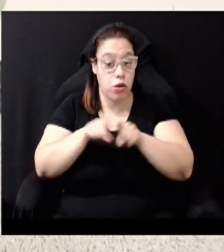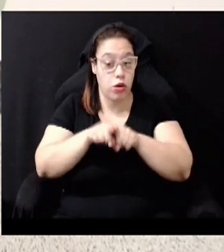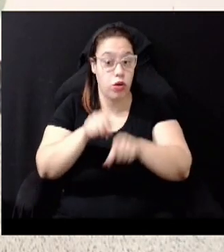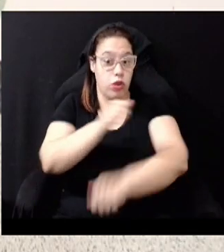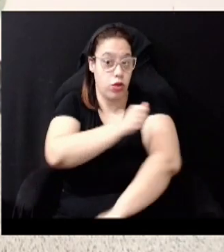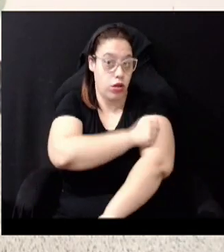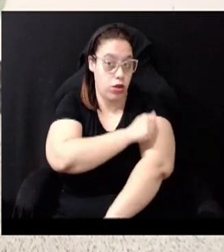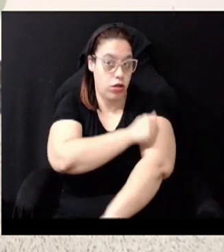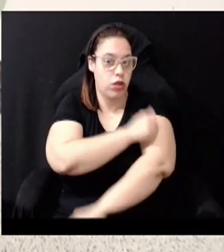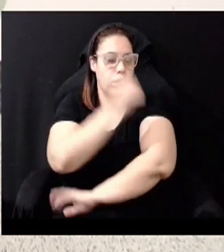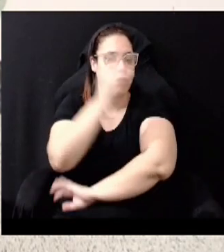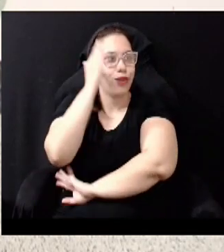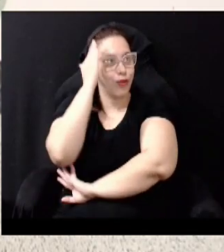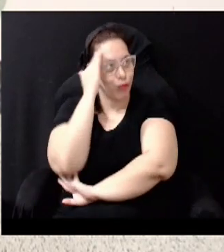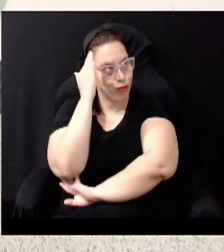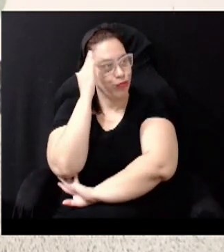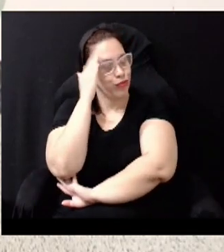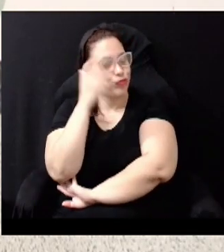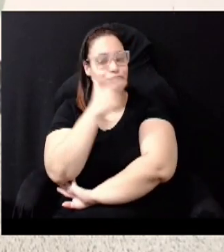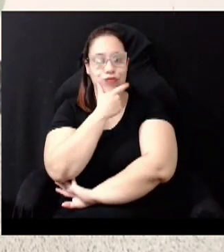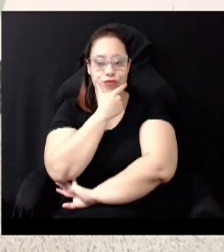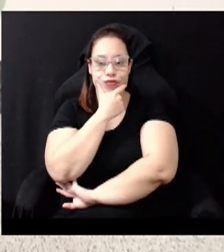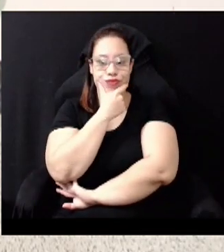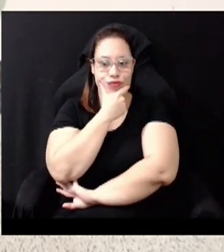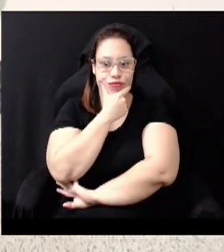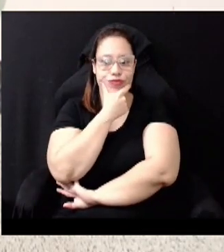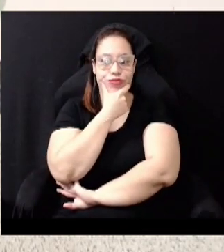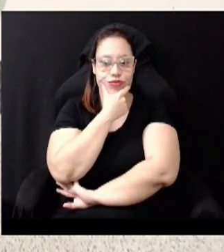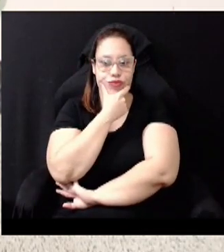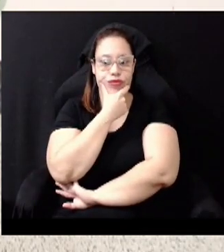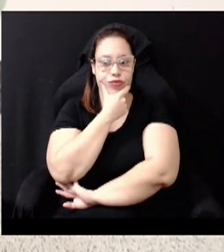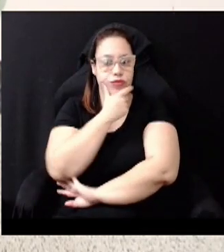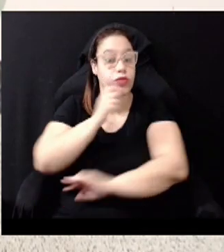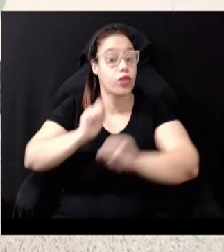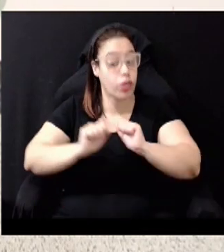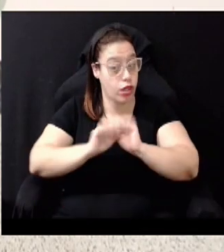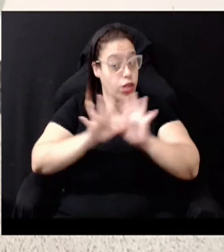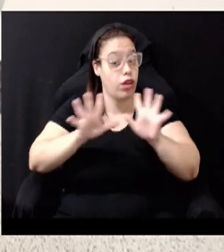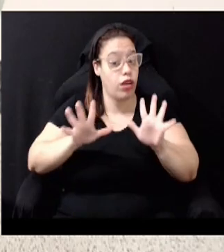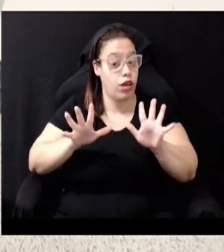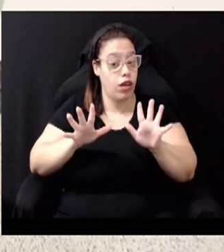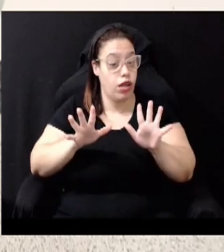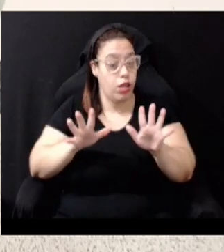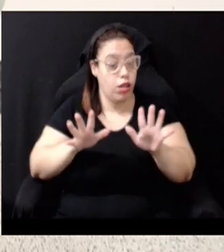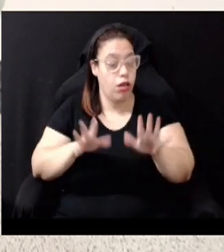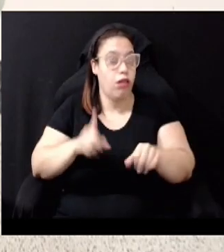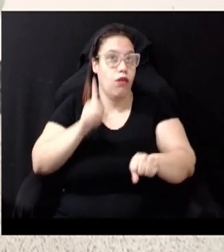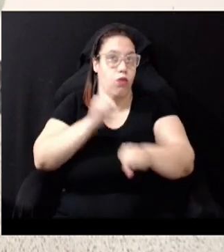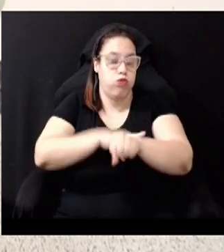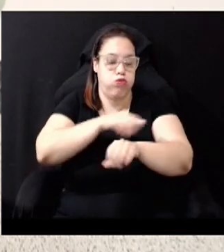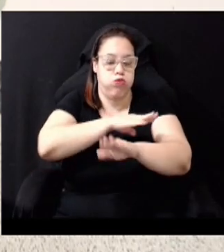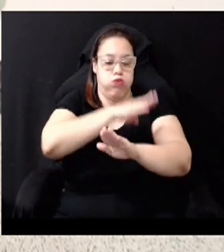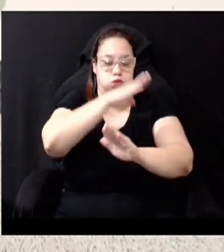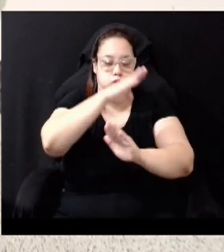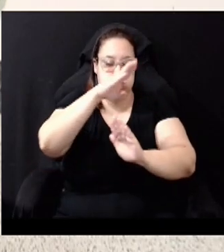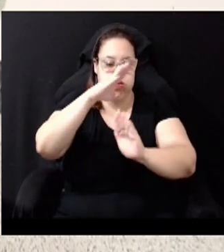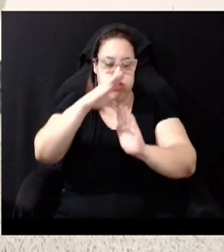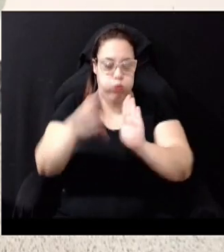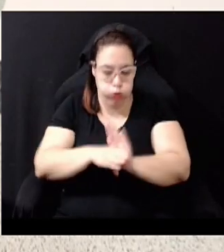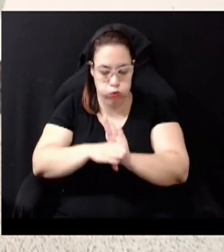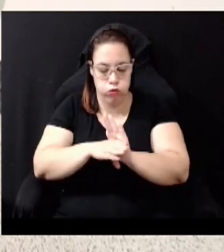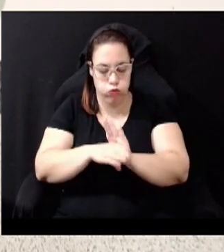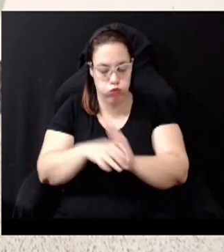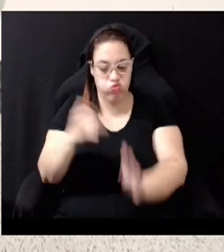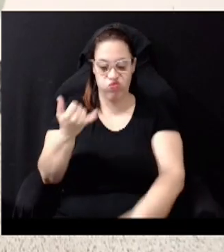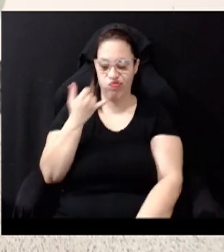entenderam, os nossos estudantes sabem claramente que eles gastam muito tempo em tela de celular sem aprender,